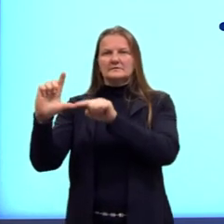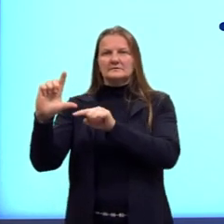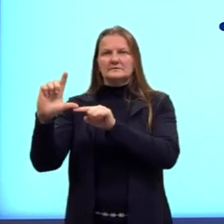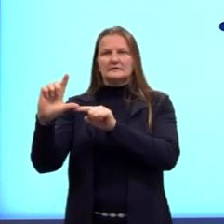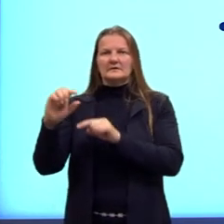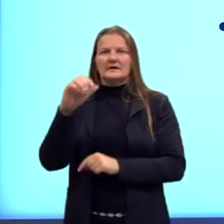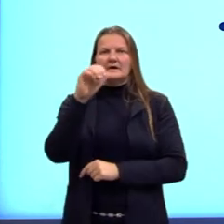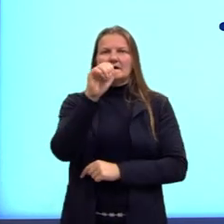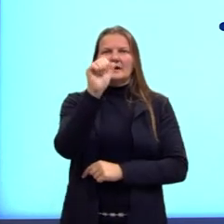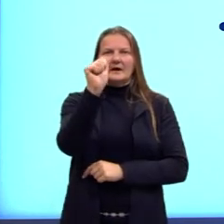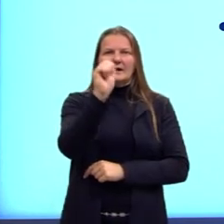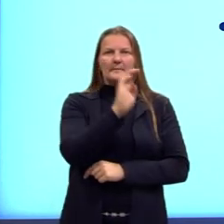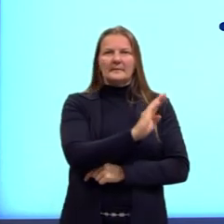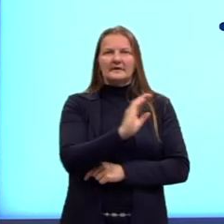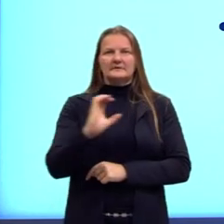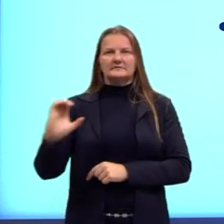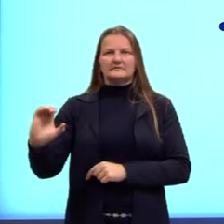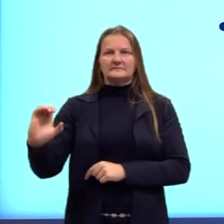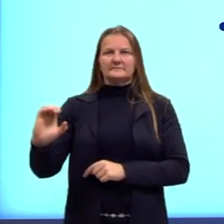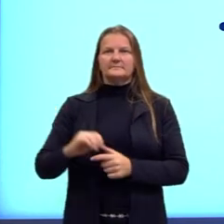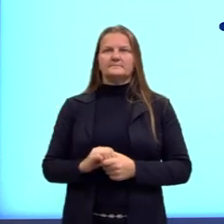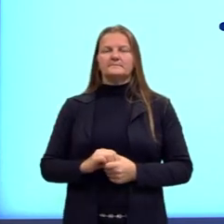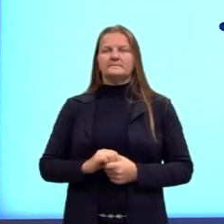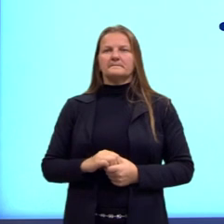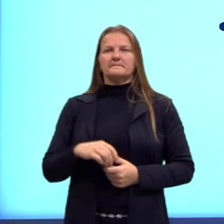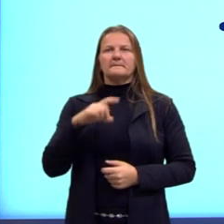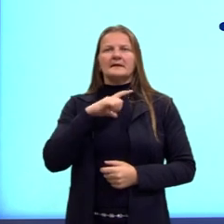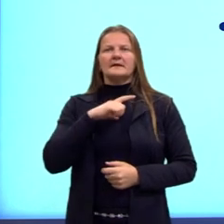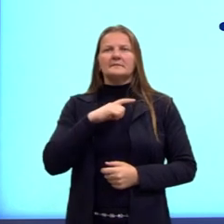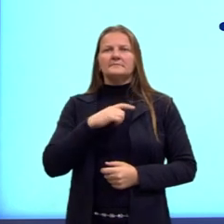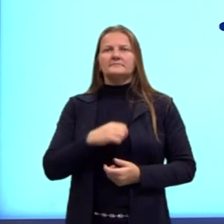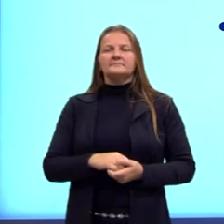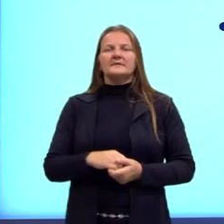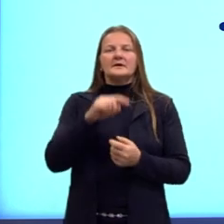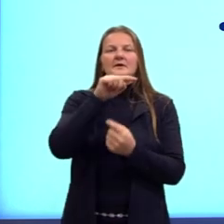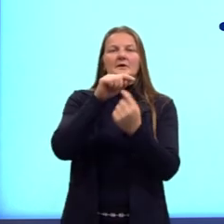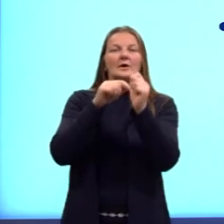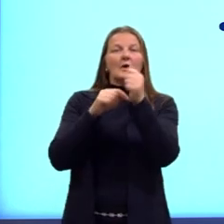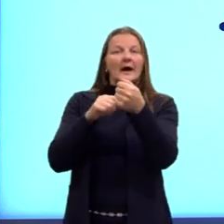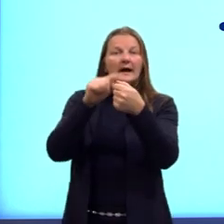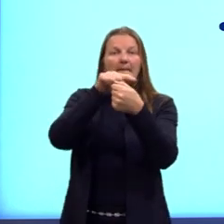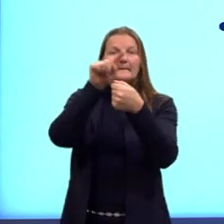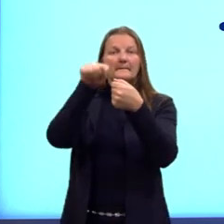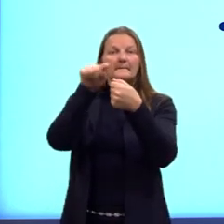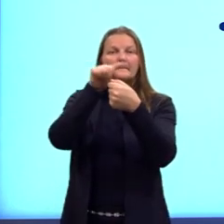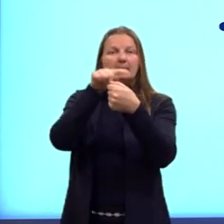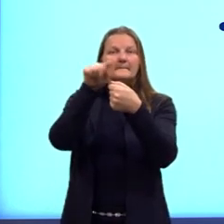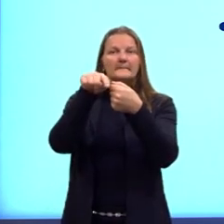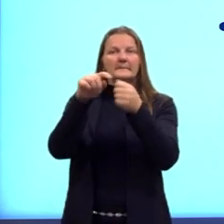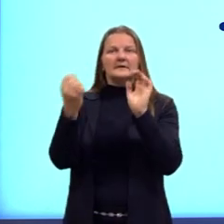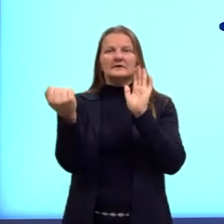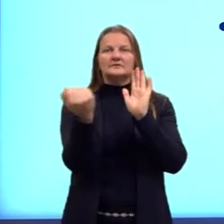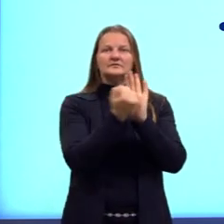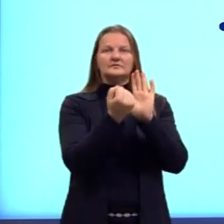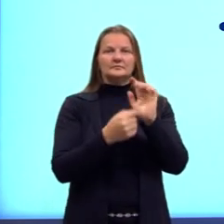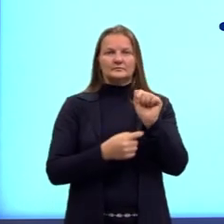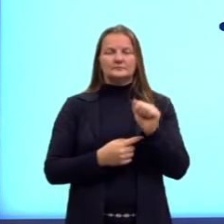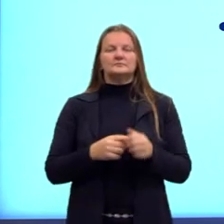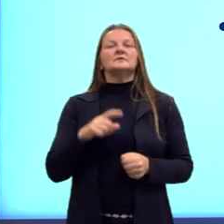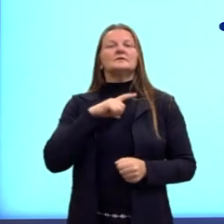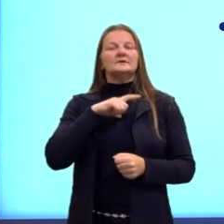representamos pela letrinha do vértice com o acento circunflexo em cima e temos também